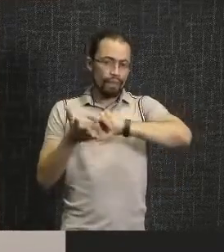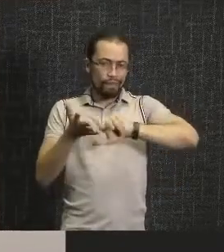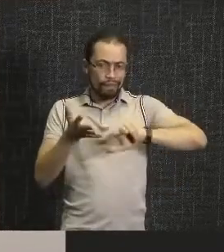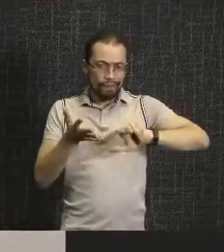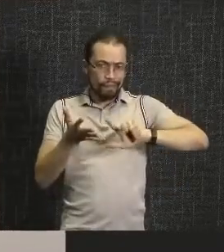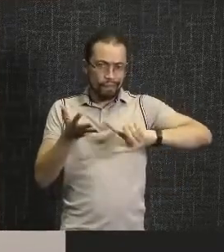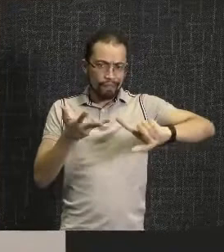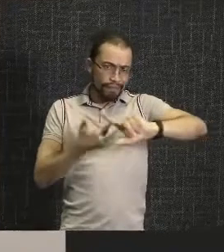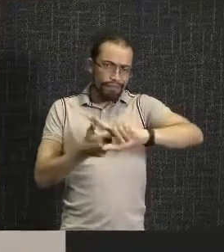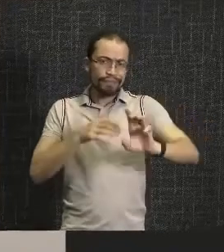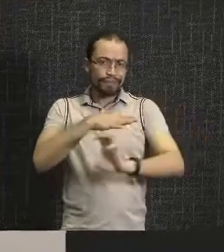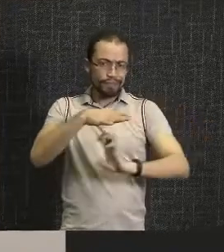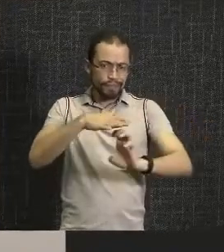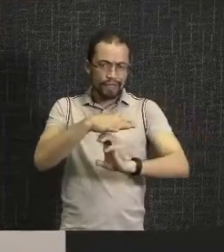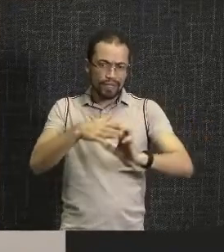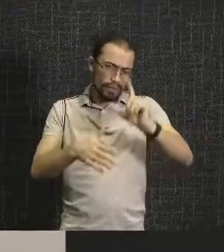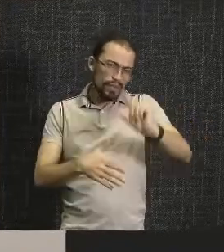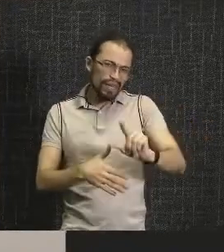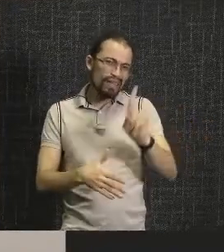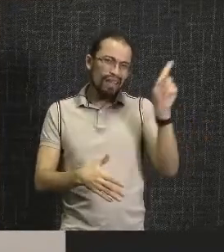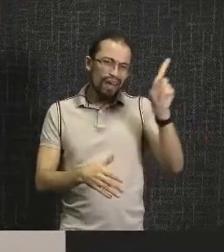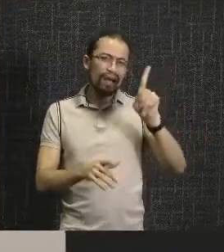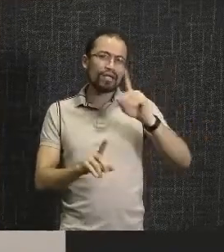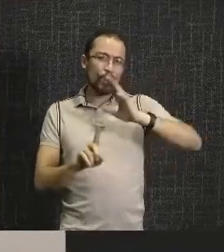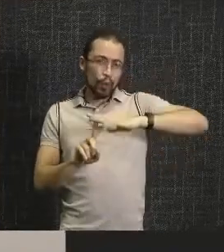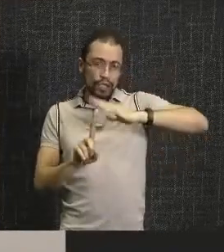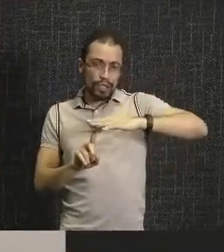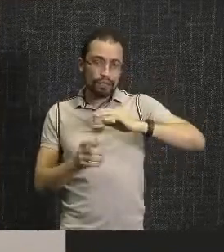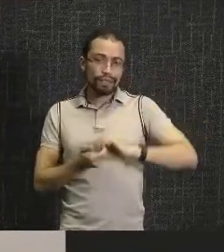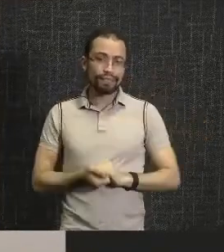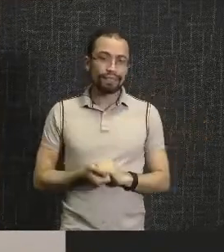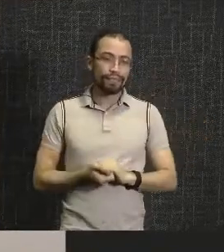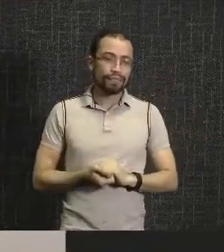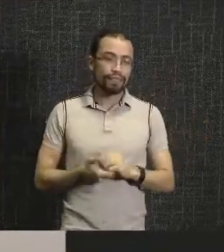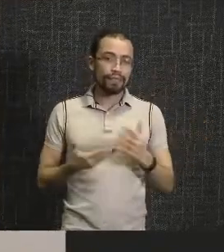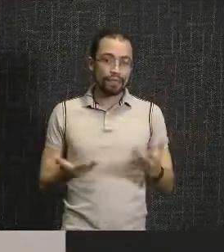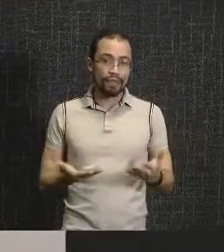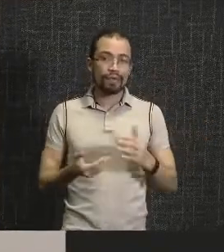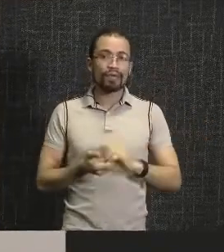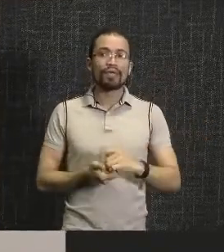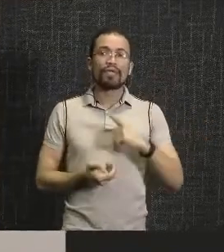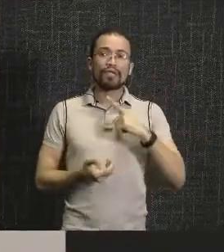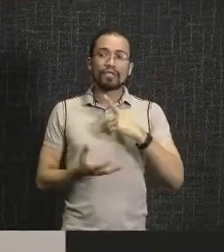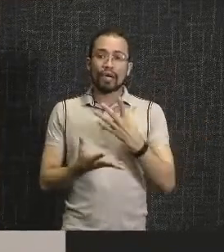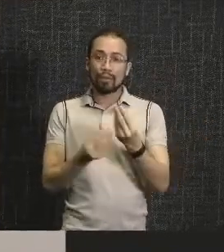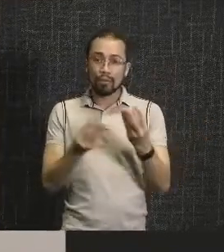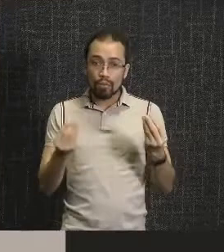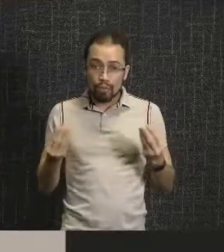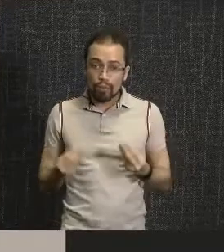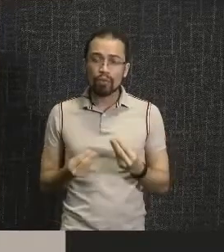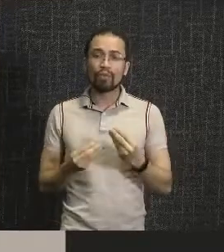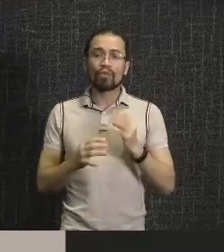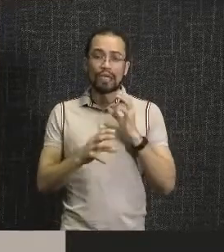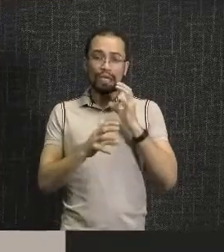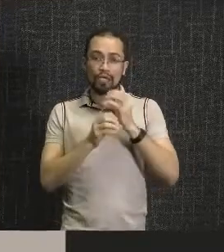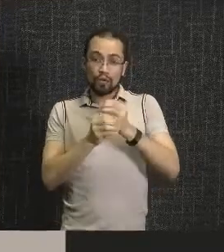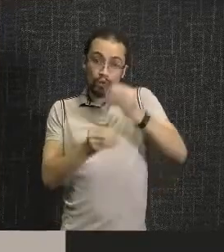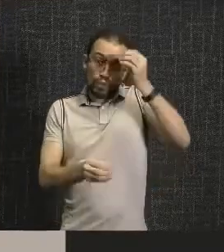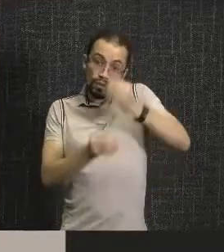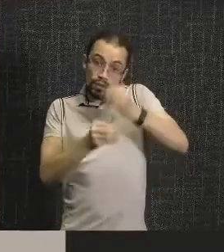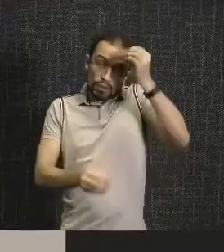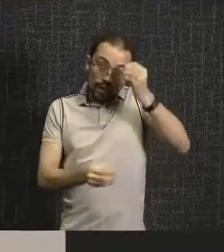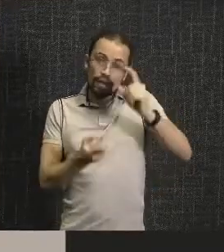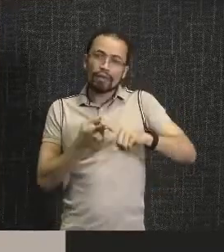Curitiba. E tem uma coisa interessante que a gente via ali, tinha muito engenheiro, muito economista, a gente